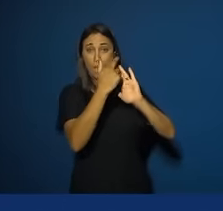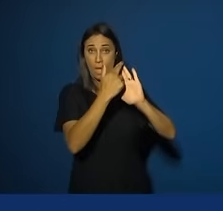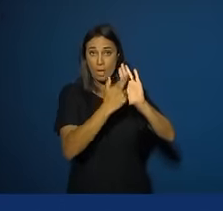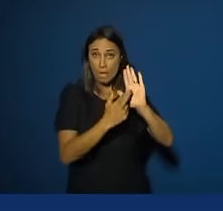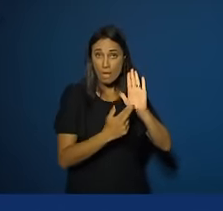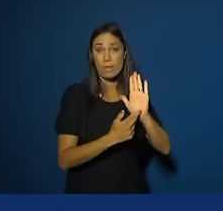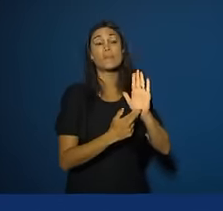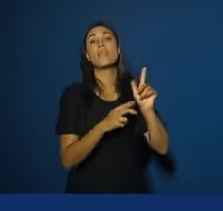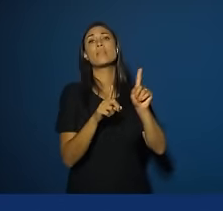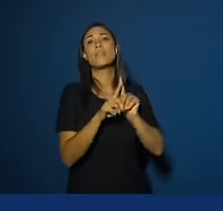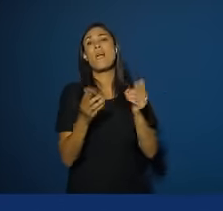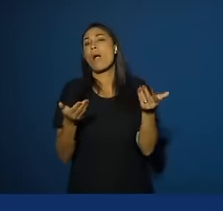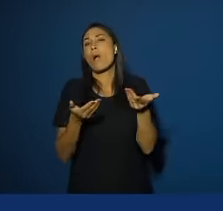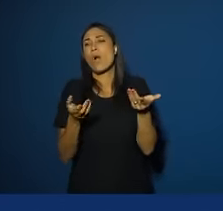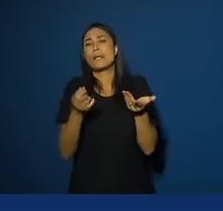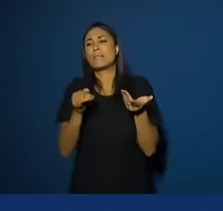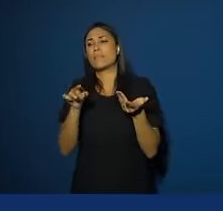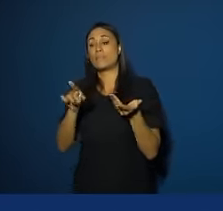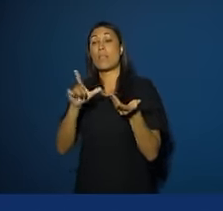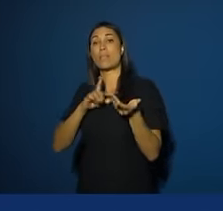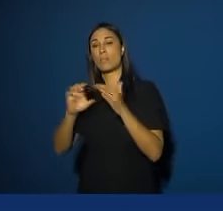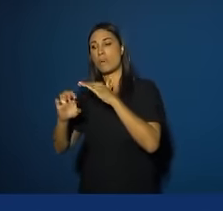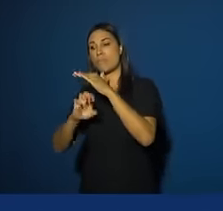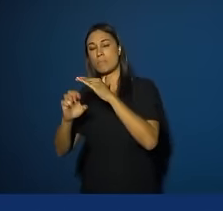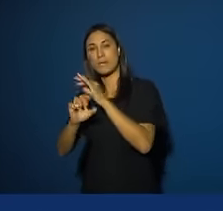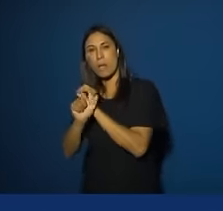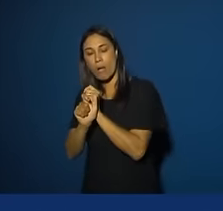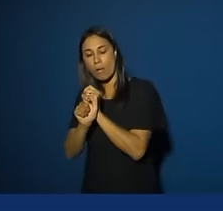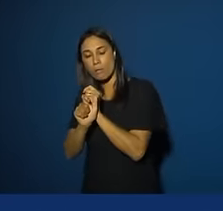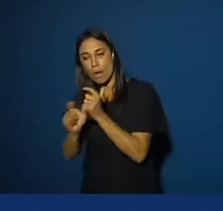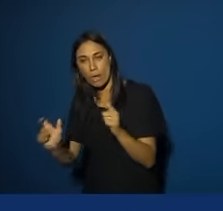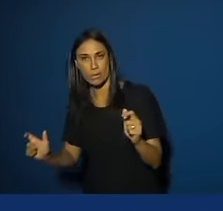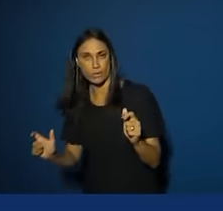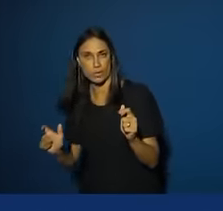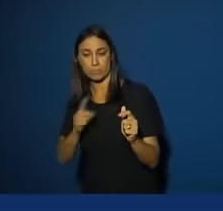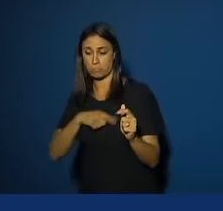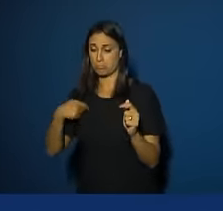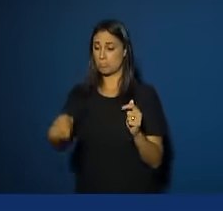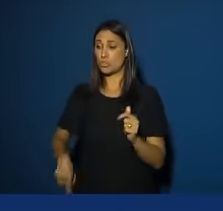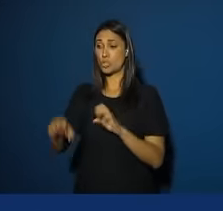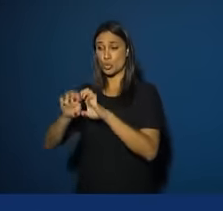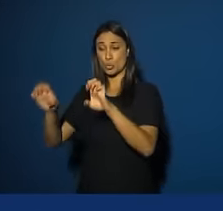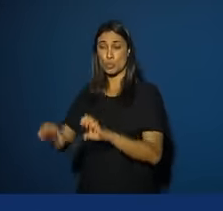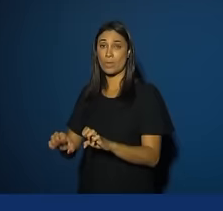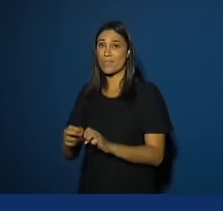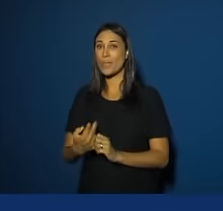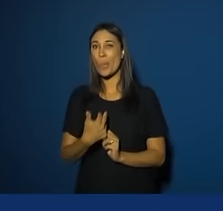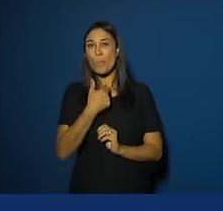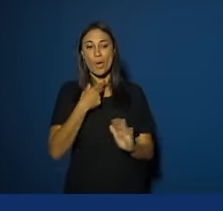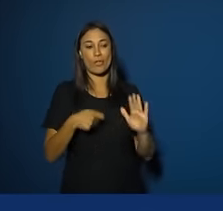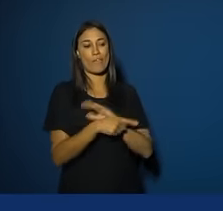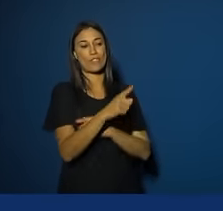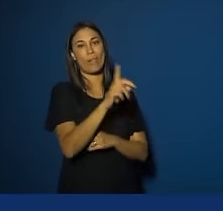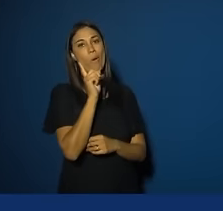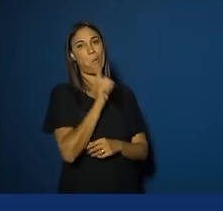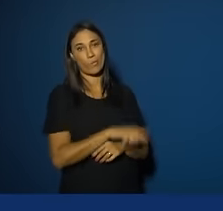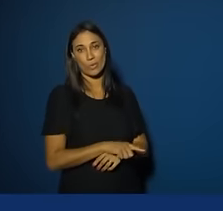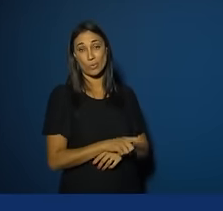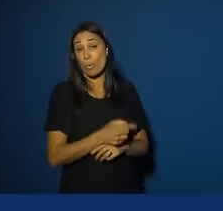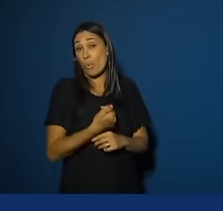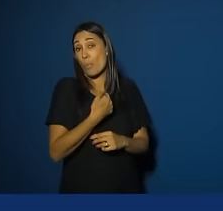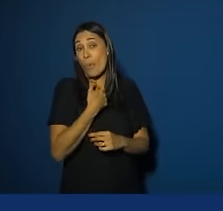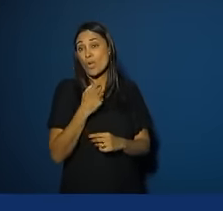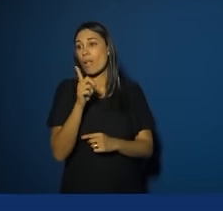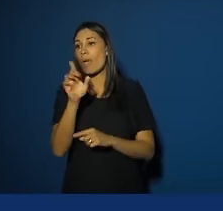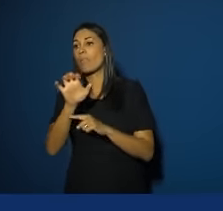técnicos agora se você é uma grande companhia de infraestrutura chinesa você não pode fazer esse investimento nos Estados Unidos você não pode